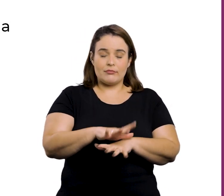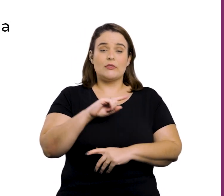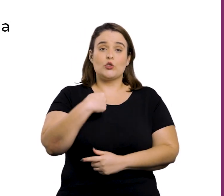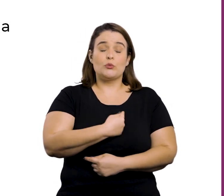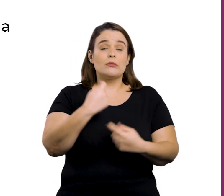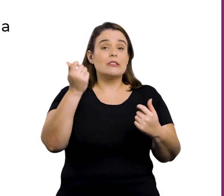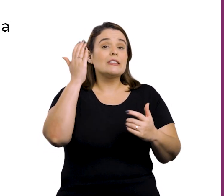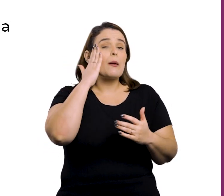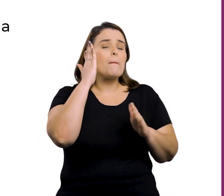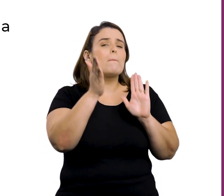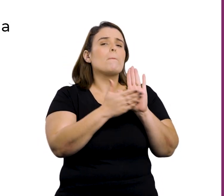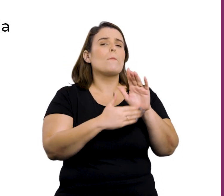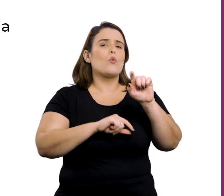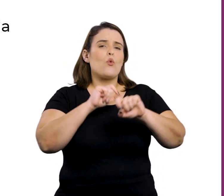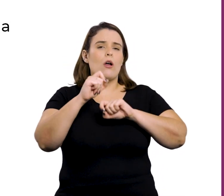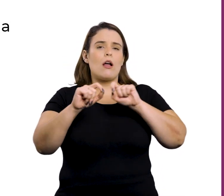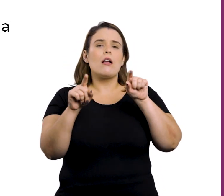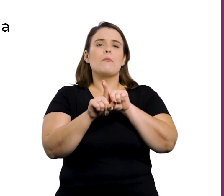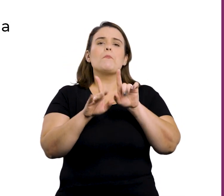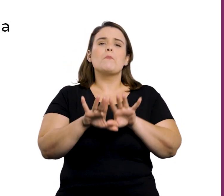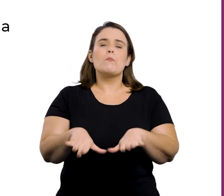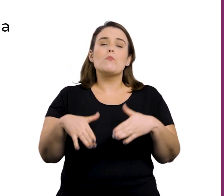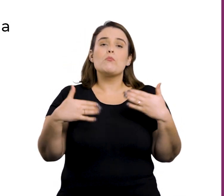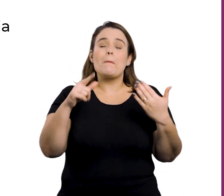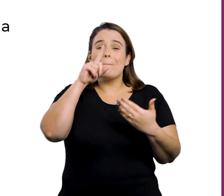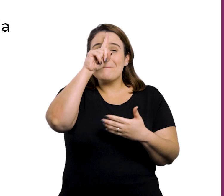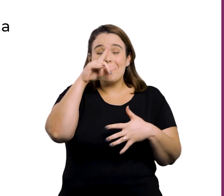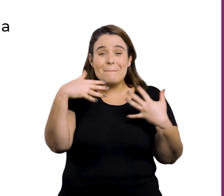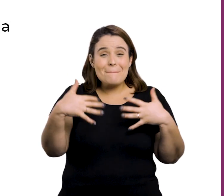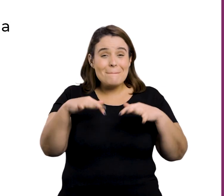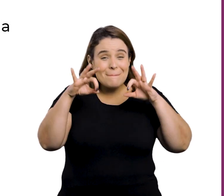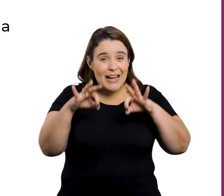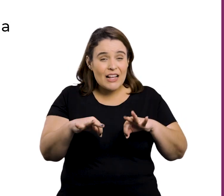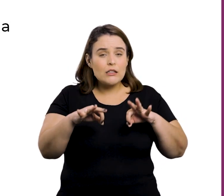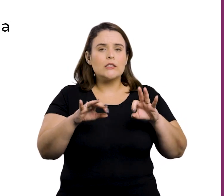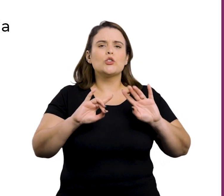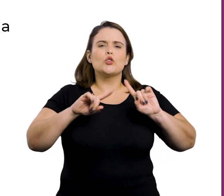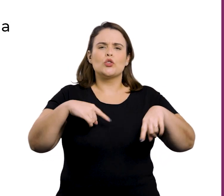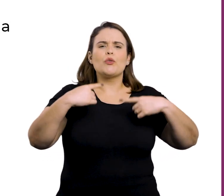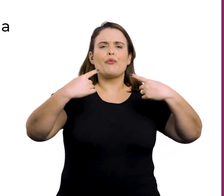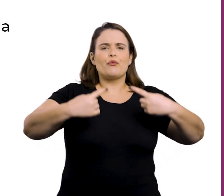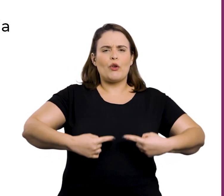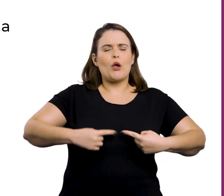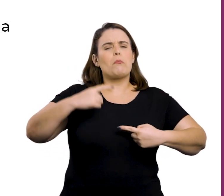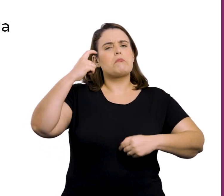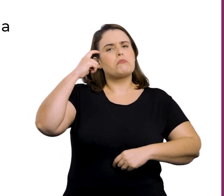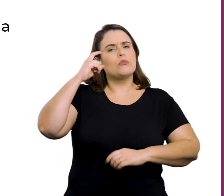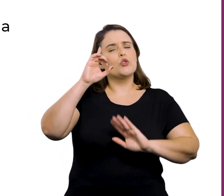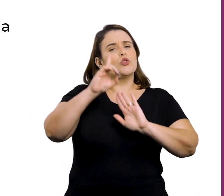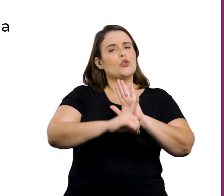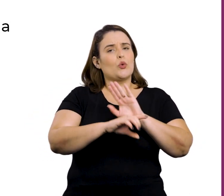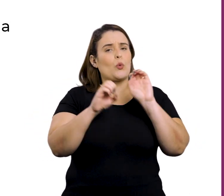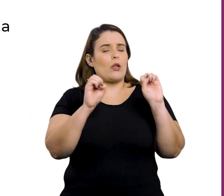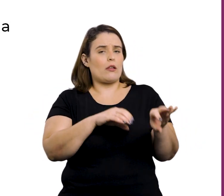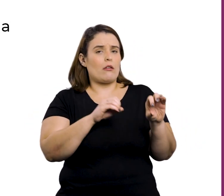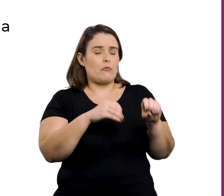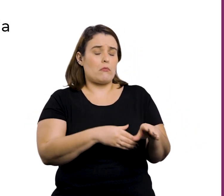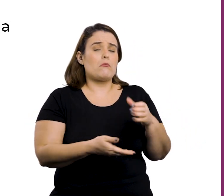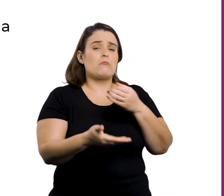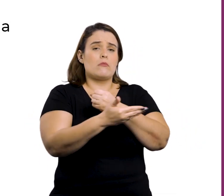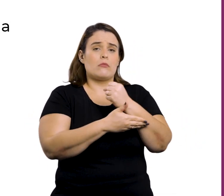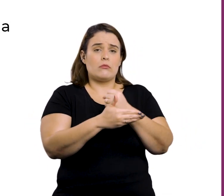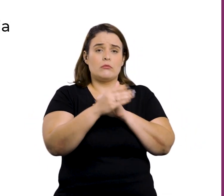estamos propondo e também quais são as reais ameaças que desafiam essa lógica do direito à educação como base